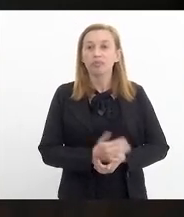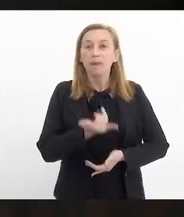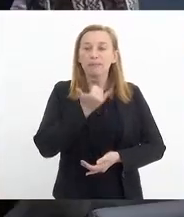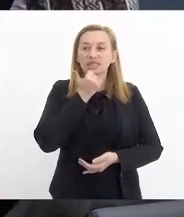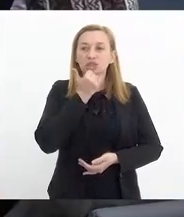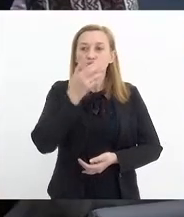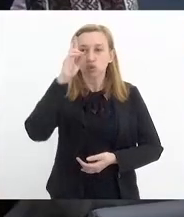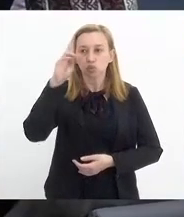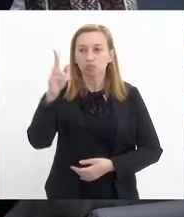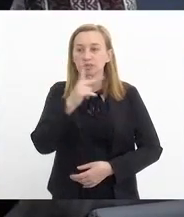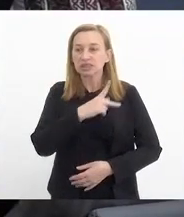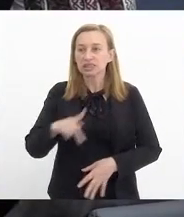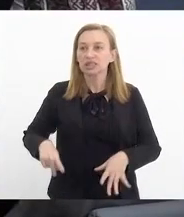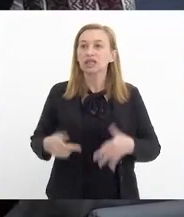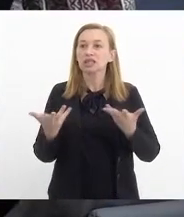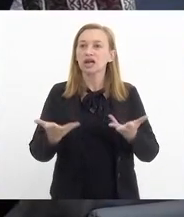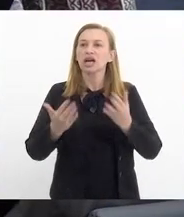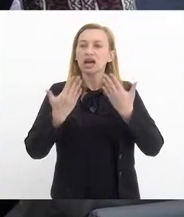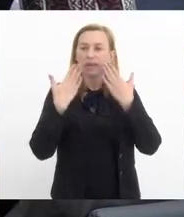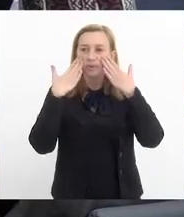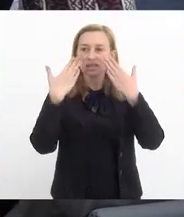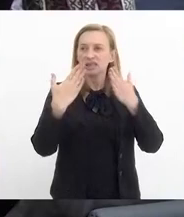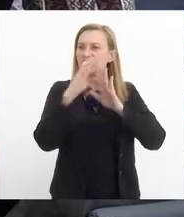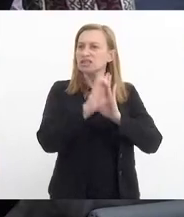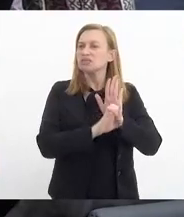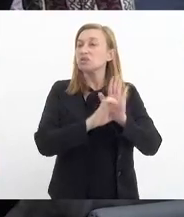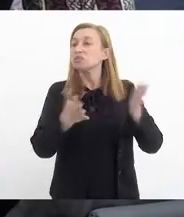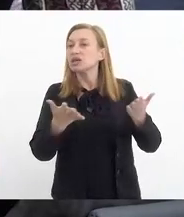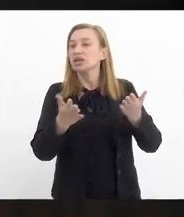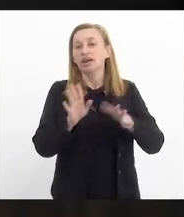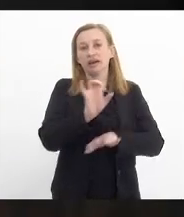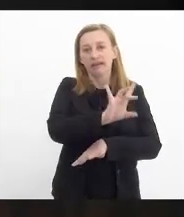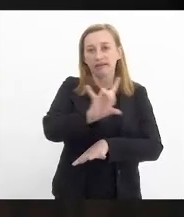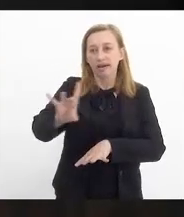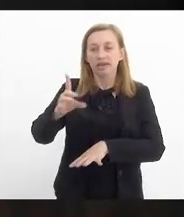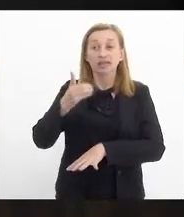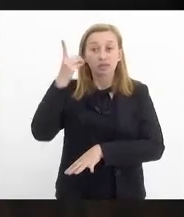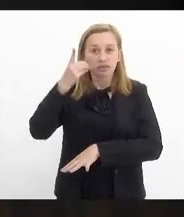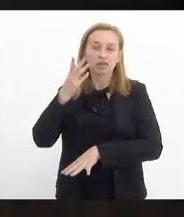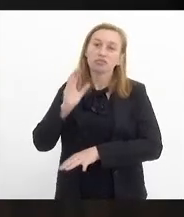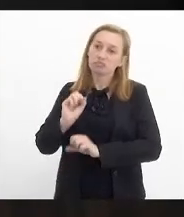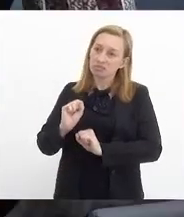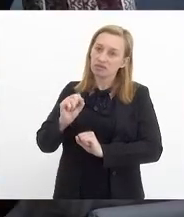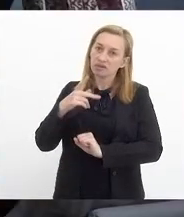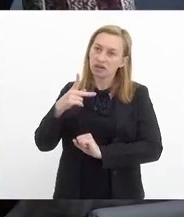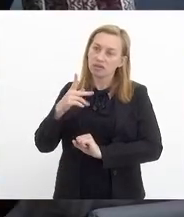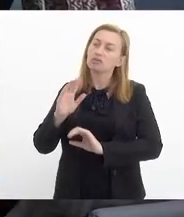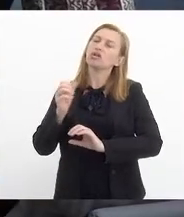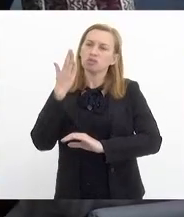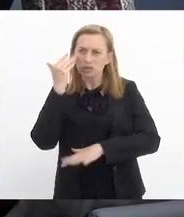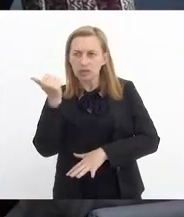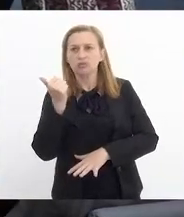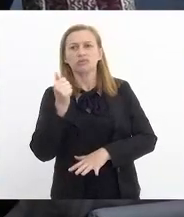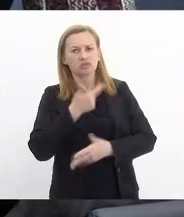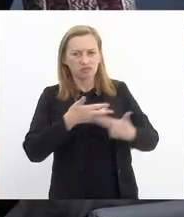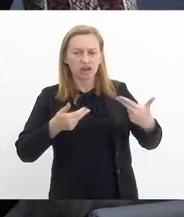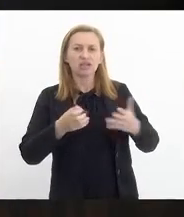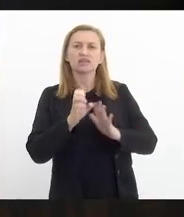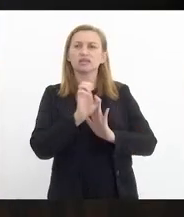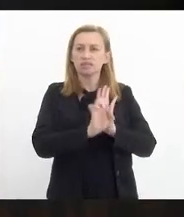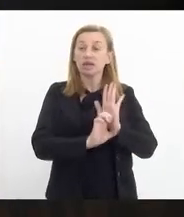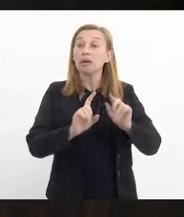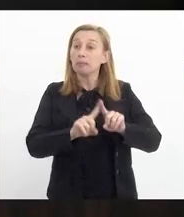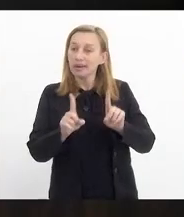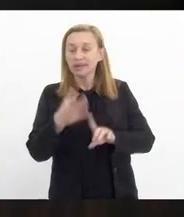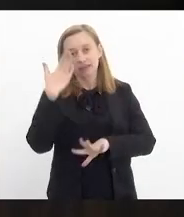presidente, as emendas que foram apresentadas... Não, mas aí cada parlamentar terá que abrir mão das muita emendas. Muita emenda. Eu sei. Mas sabendo